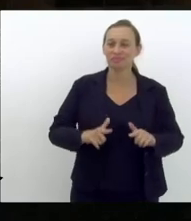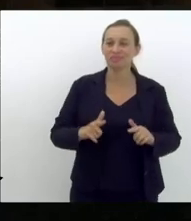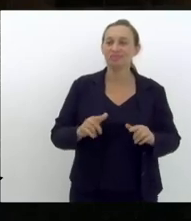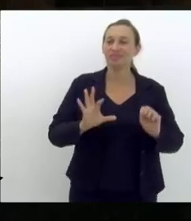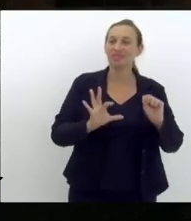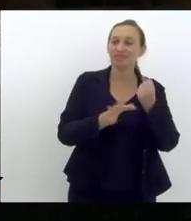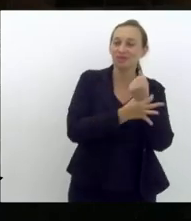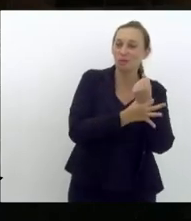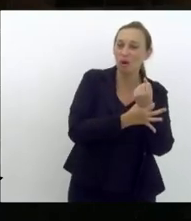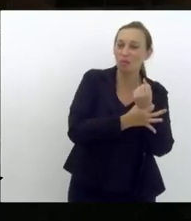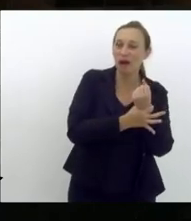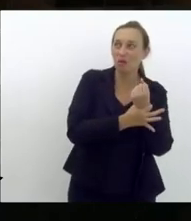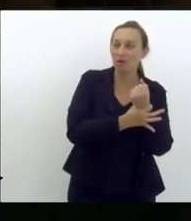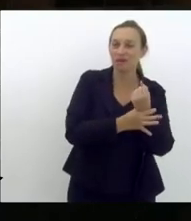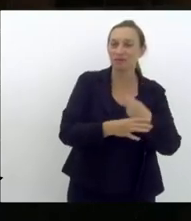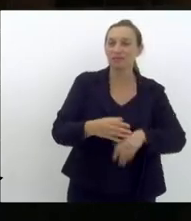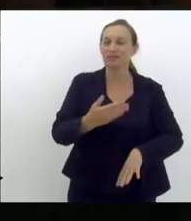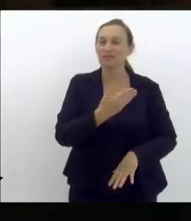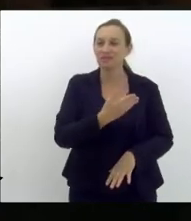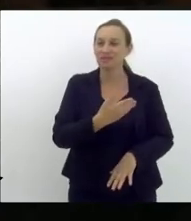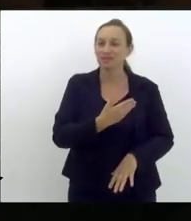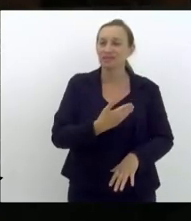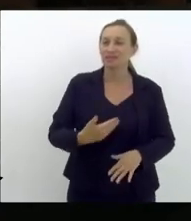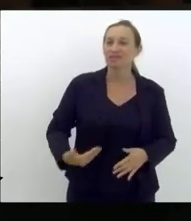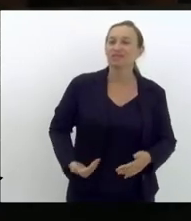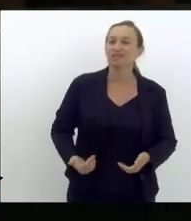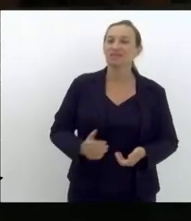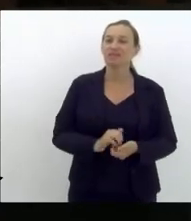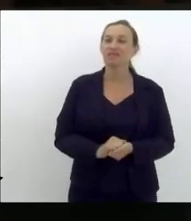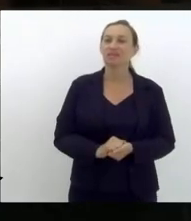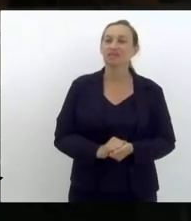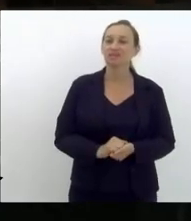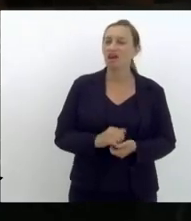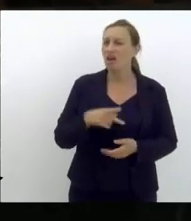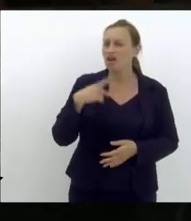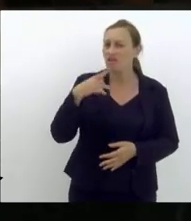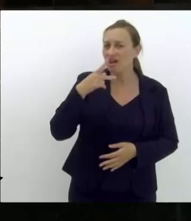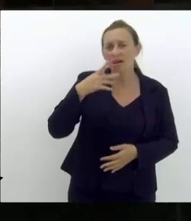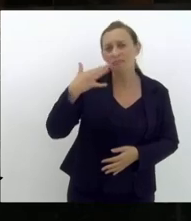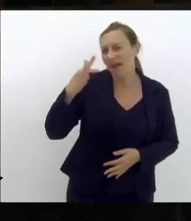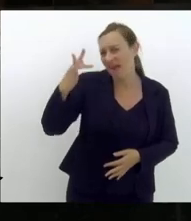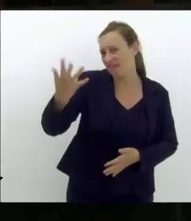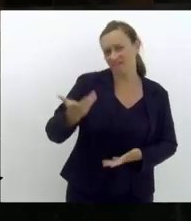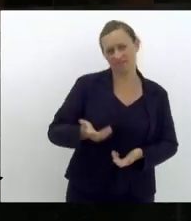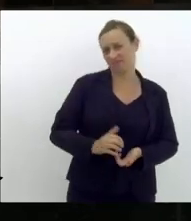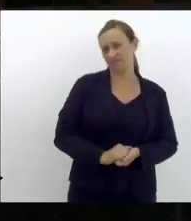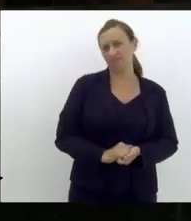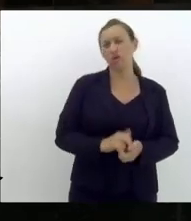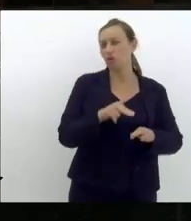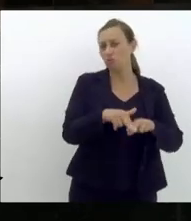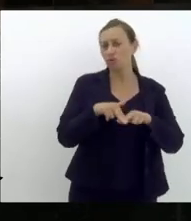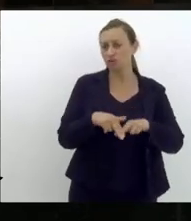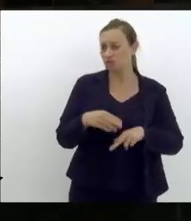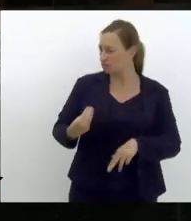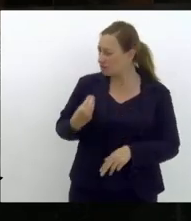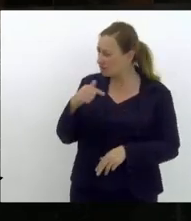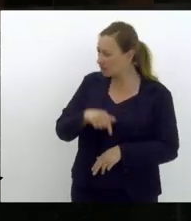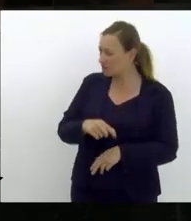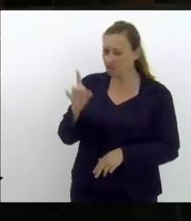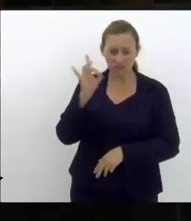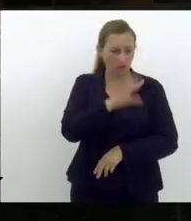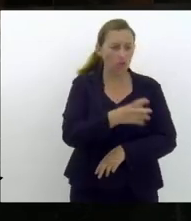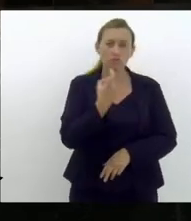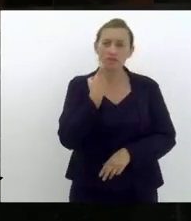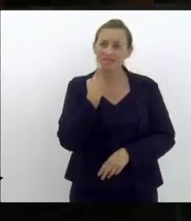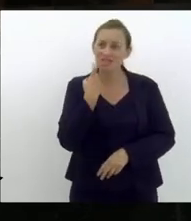pública e ações de polícia da Leste que o presídio eu procurarei ser breve o motivo que me traz aqui é que na última